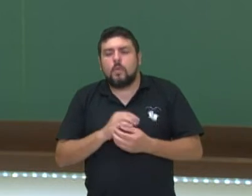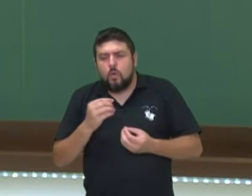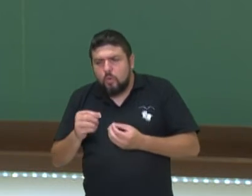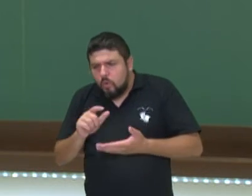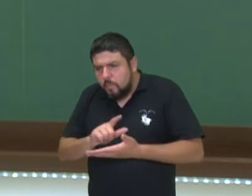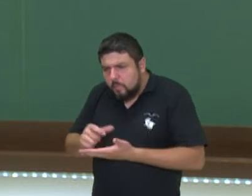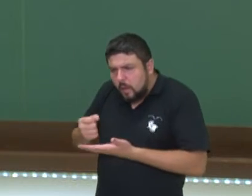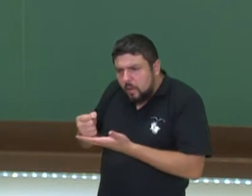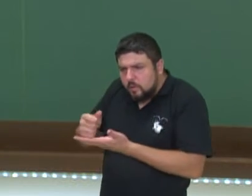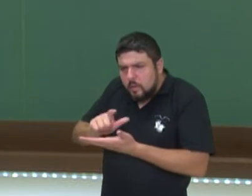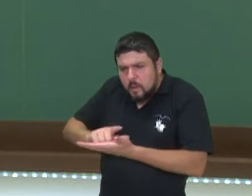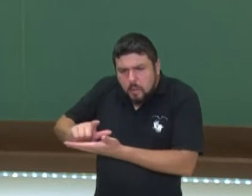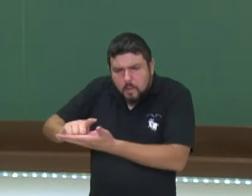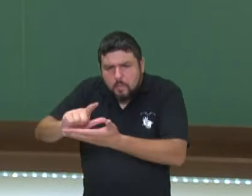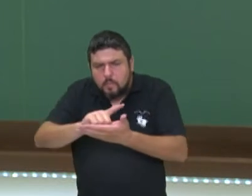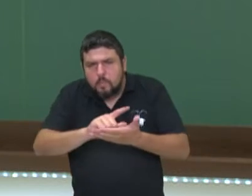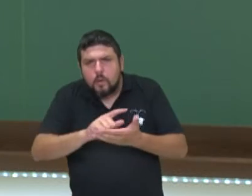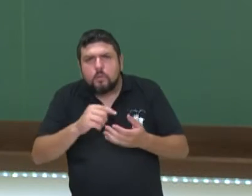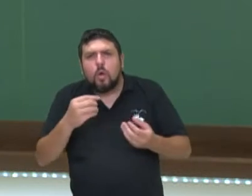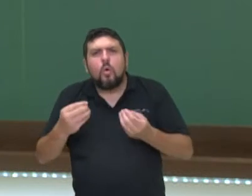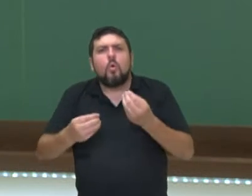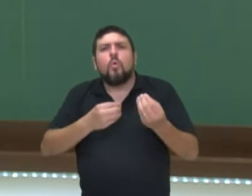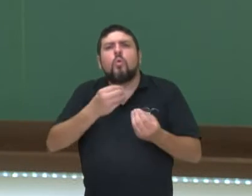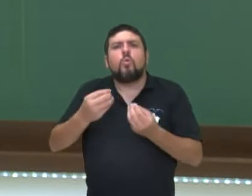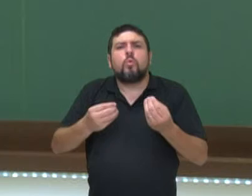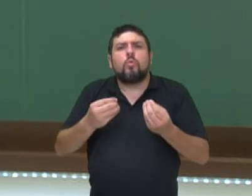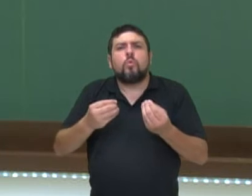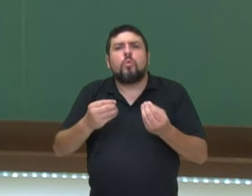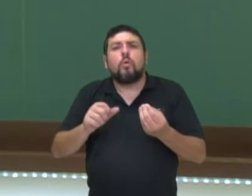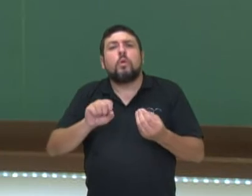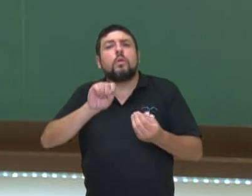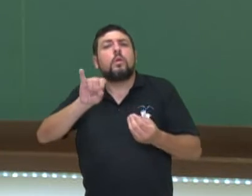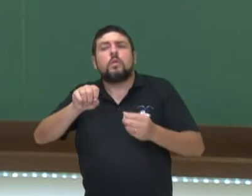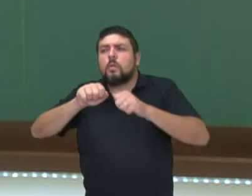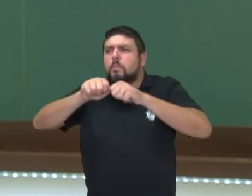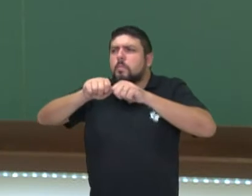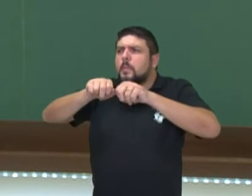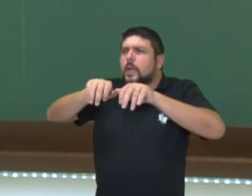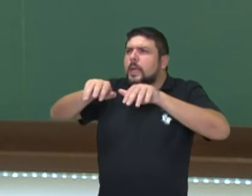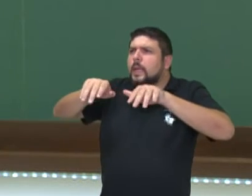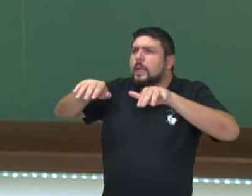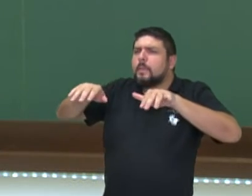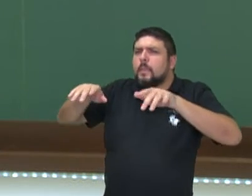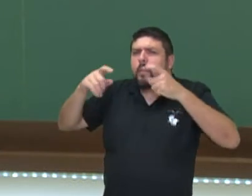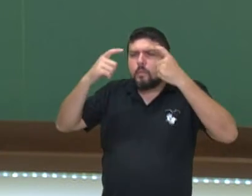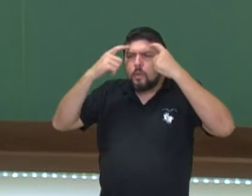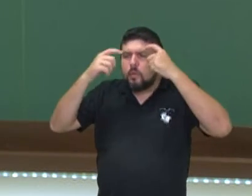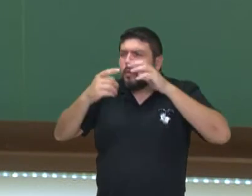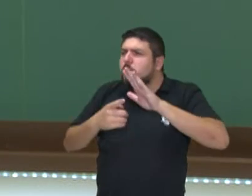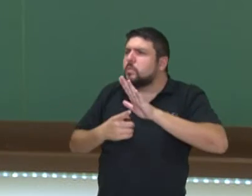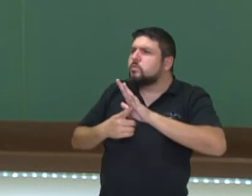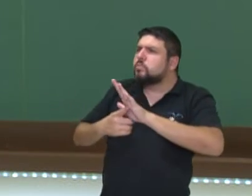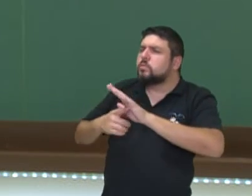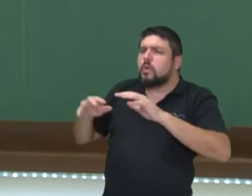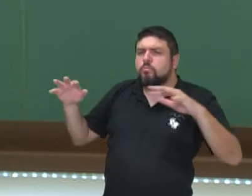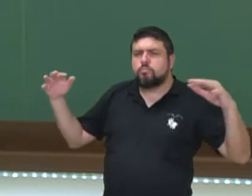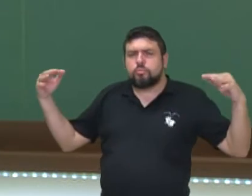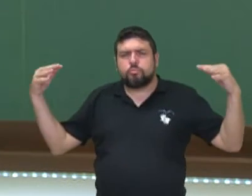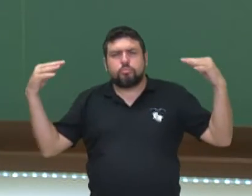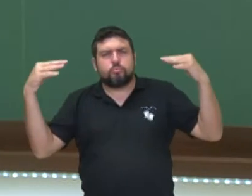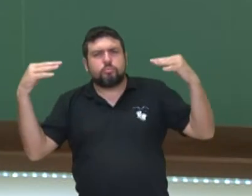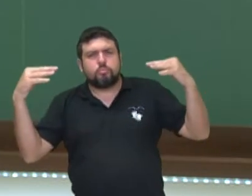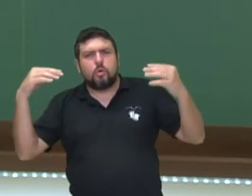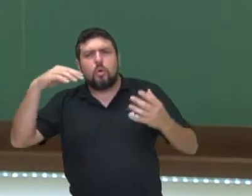dessas ações no mundo. Então, se a gente universalizar, ampliar essa ação, tentar pensar num